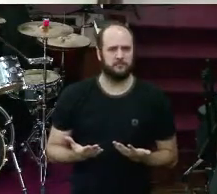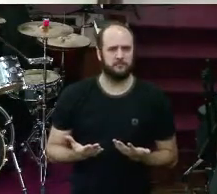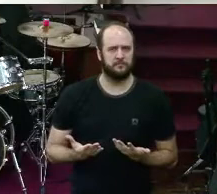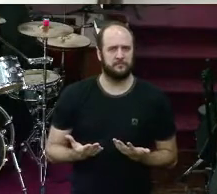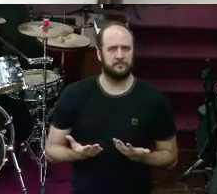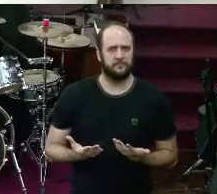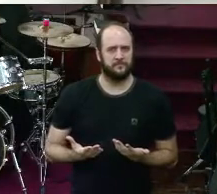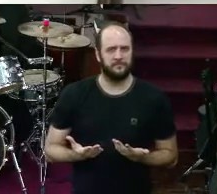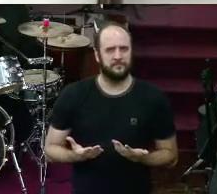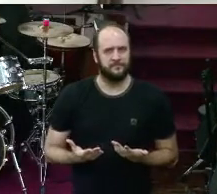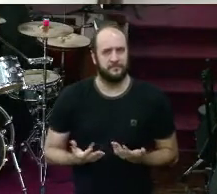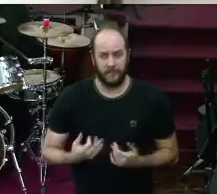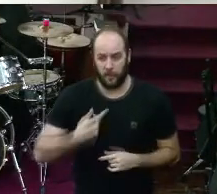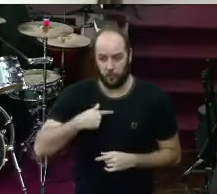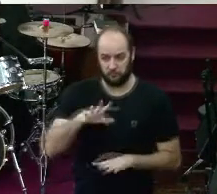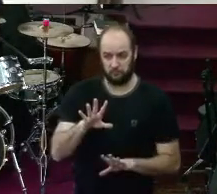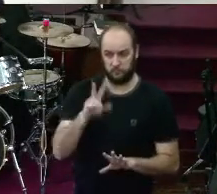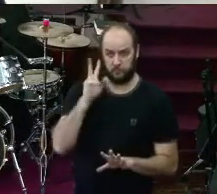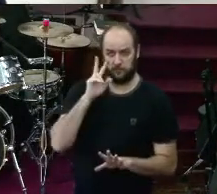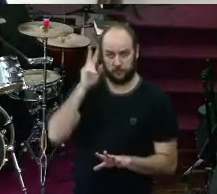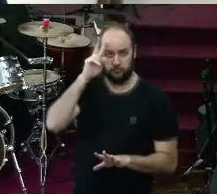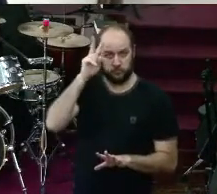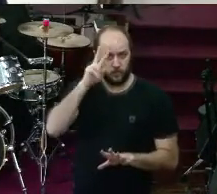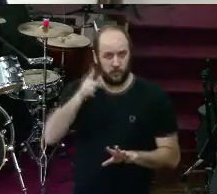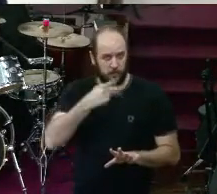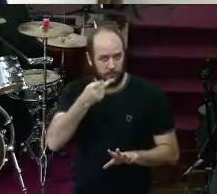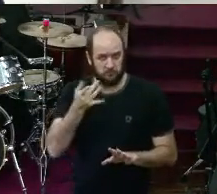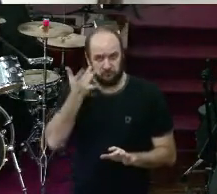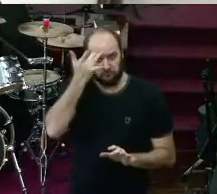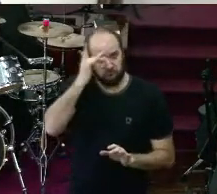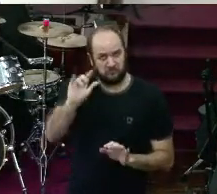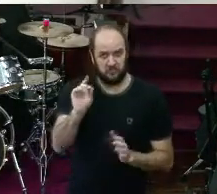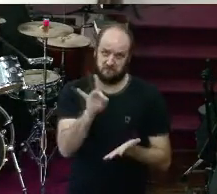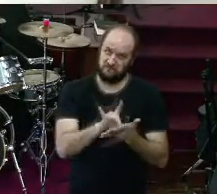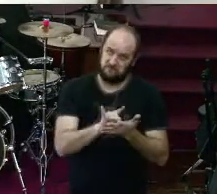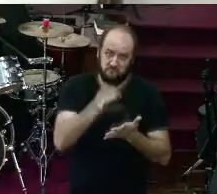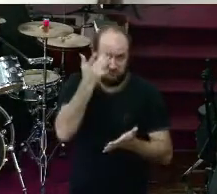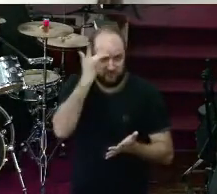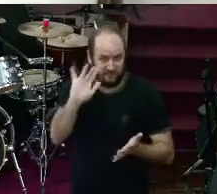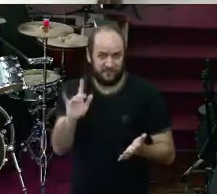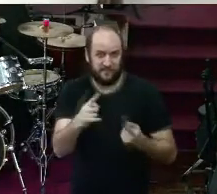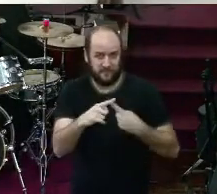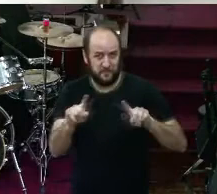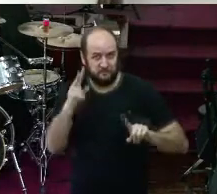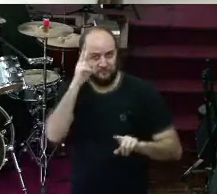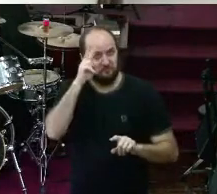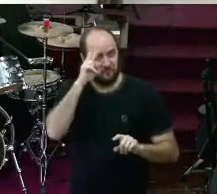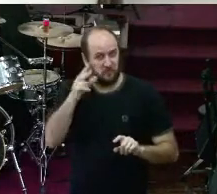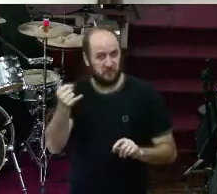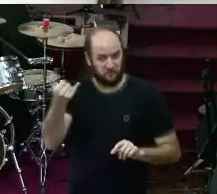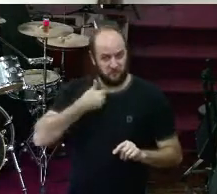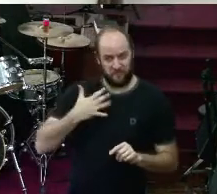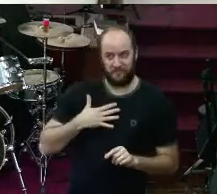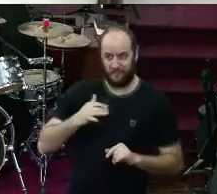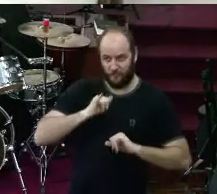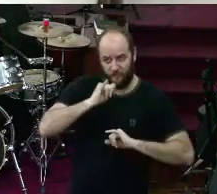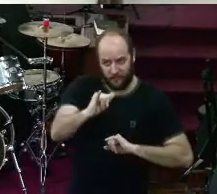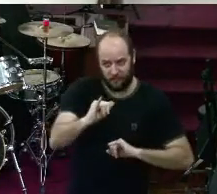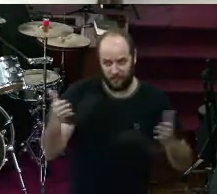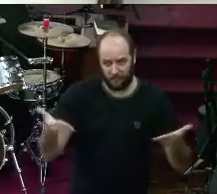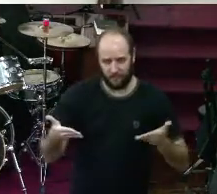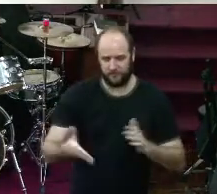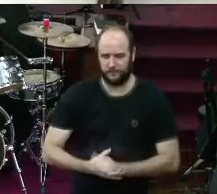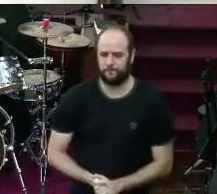É interessante que eu conheço uma história, não posso afirmar se ela de fato aconteceu, mas uma ilustração que eu ouvi há um tempo atrás.